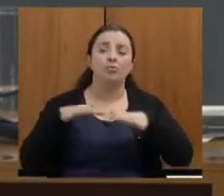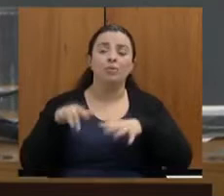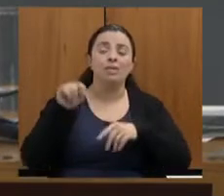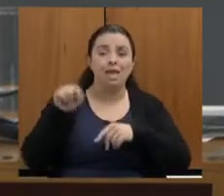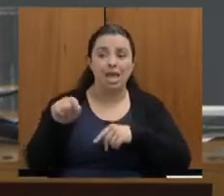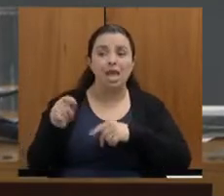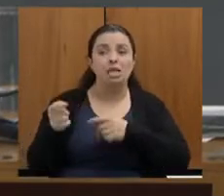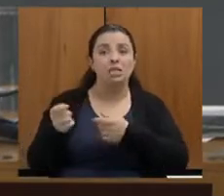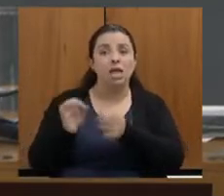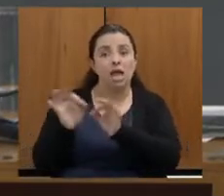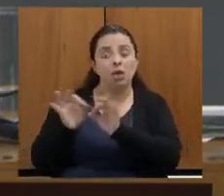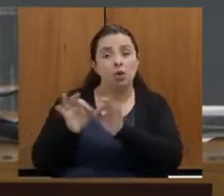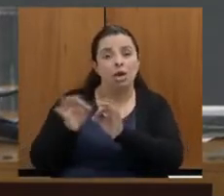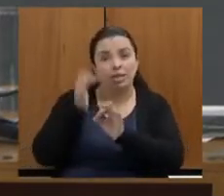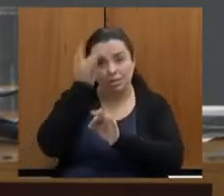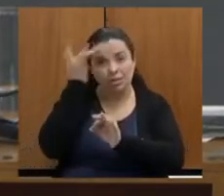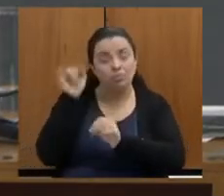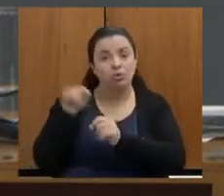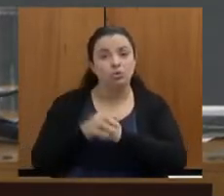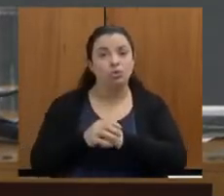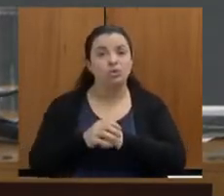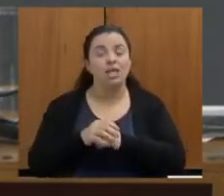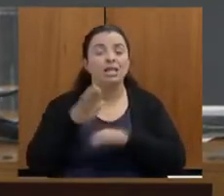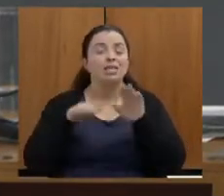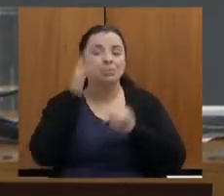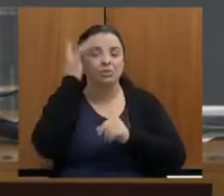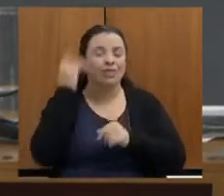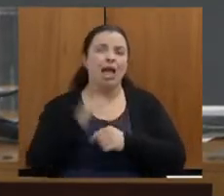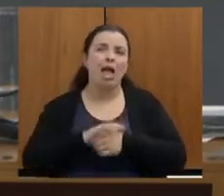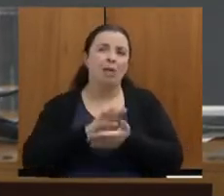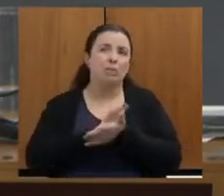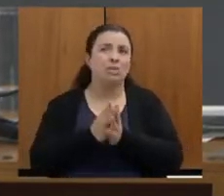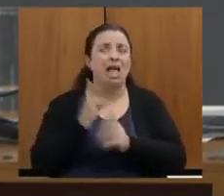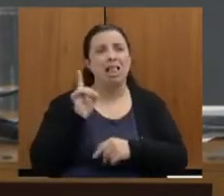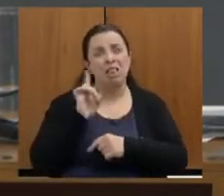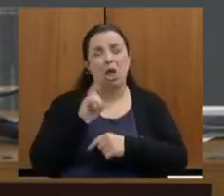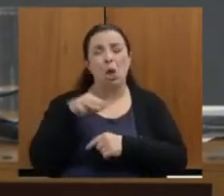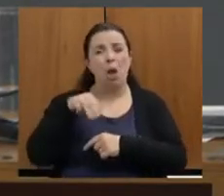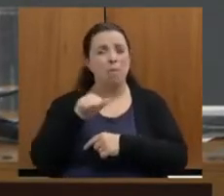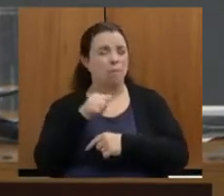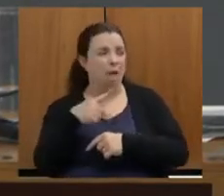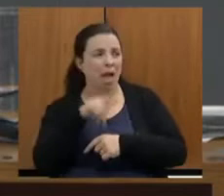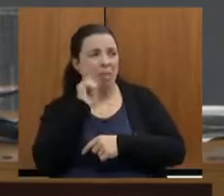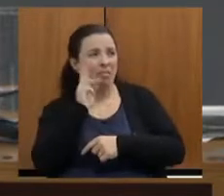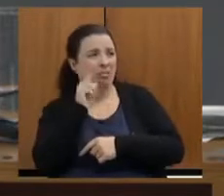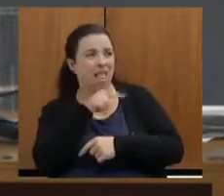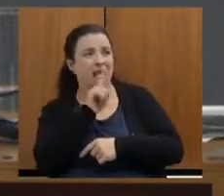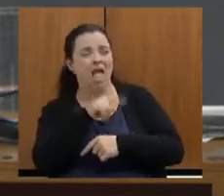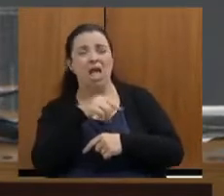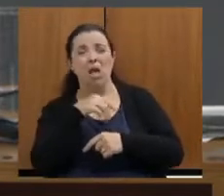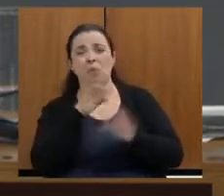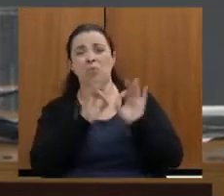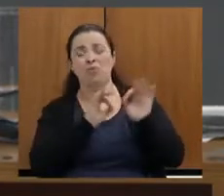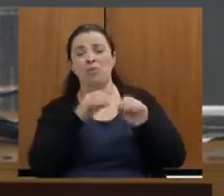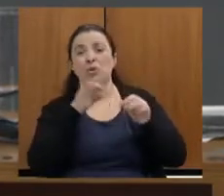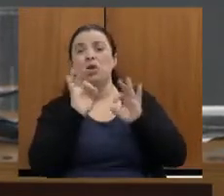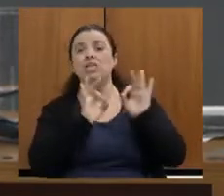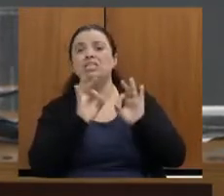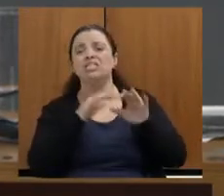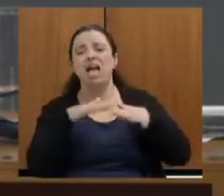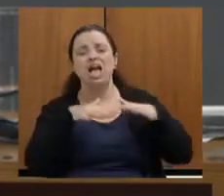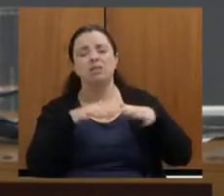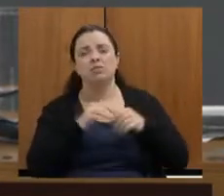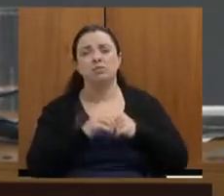às vezes eles querem ser preconceituosos a não vamos ouvir o mab porque o movimento organizado Ainda bem que tem os